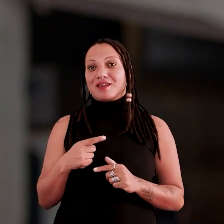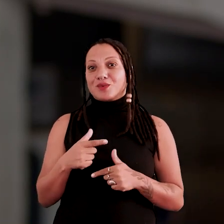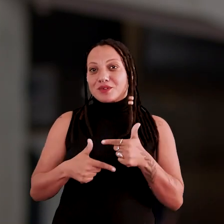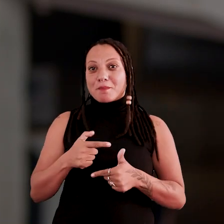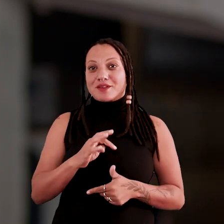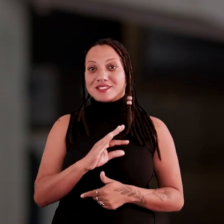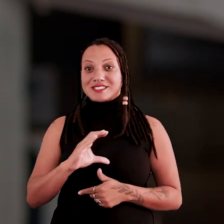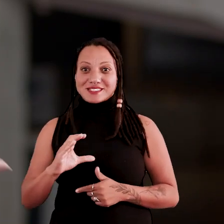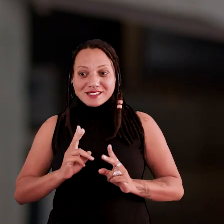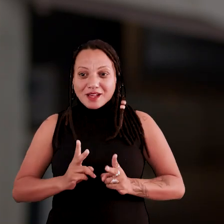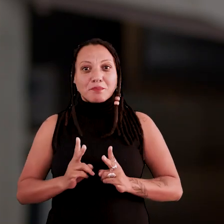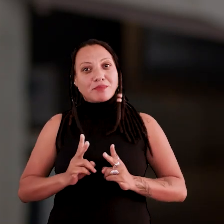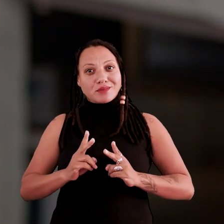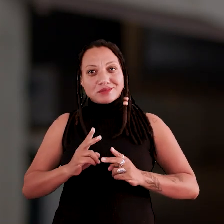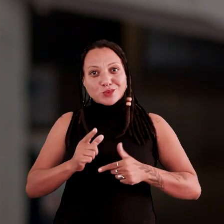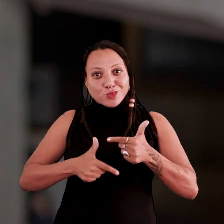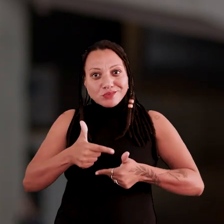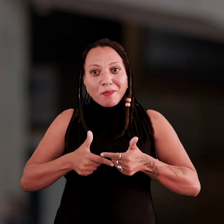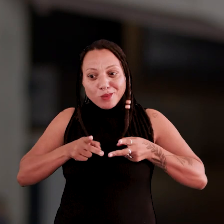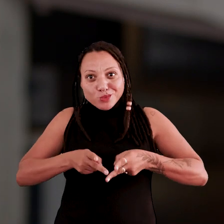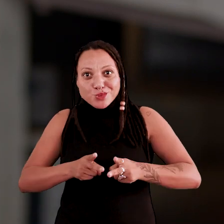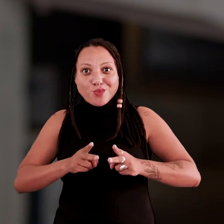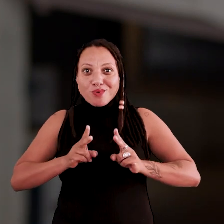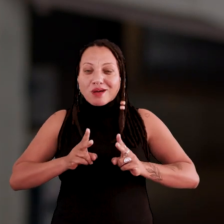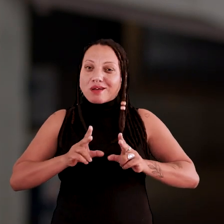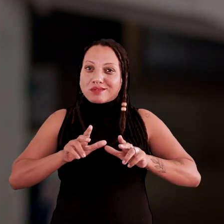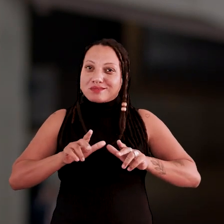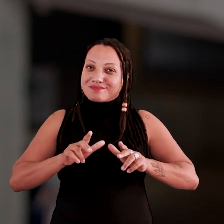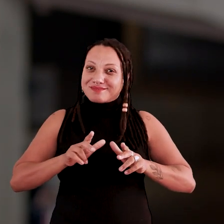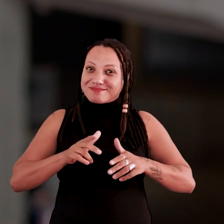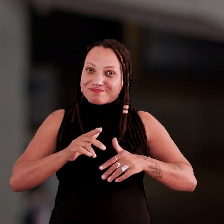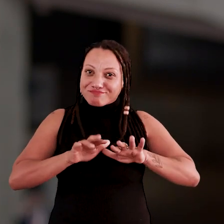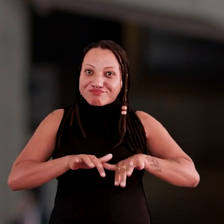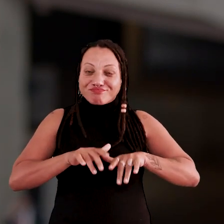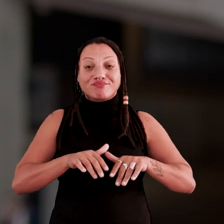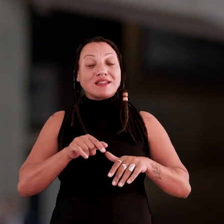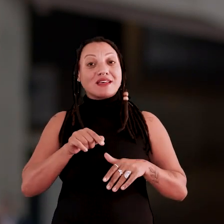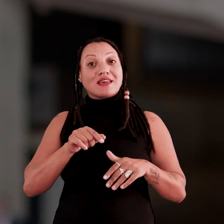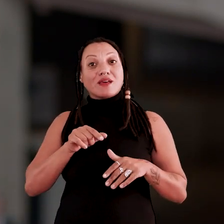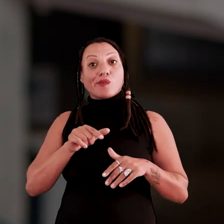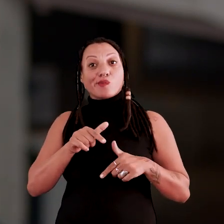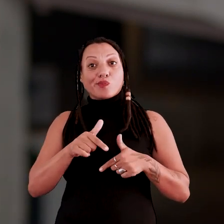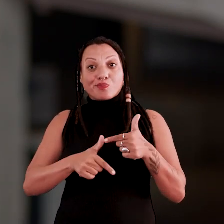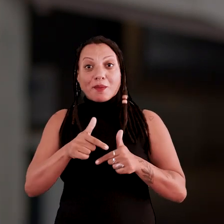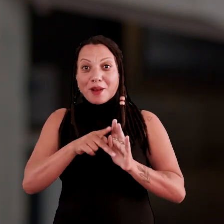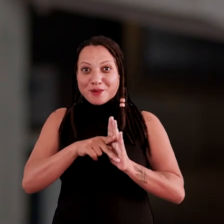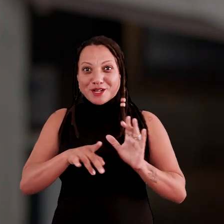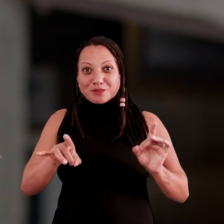falar sobre o modus operandi da arquitetura, né? Então, questionar um pouco como a gente ainda está baseado em um processo